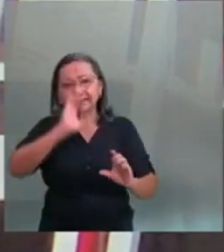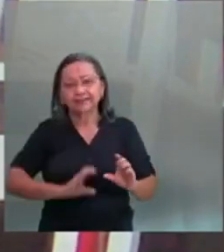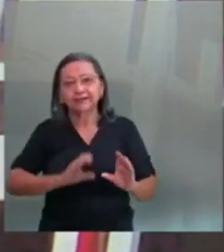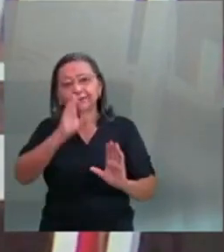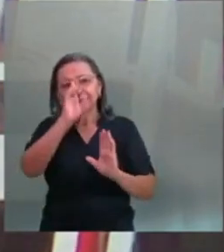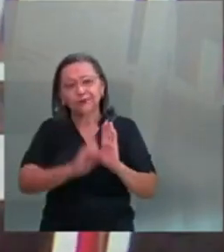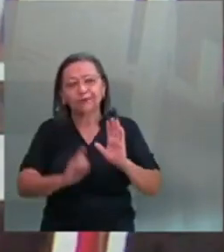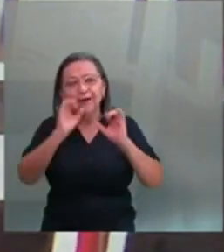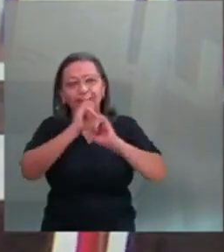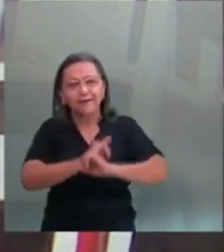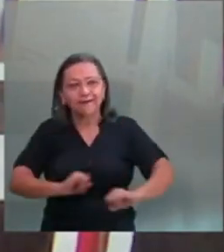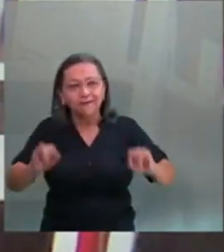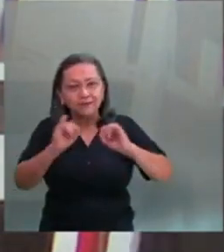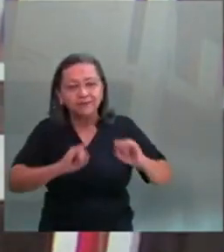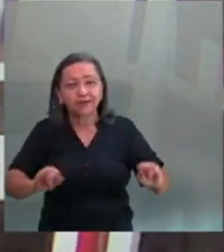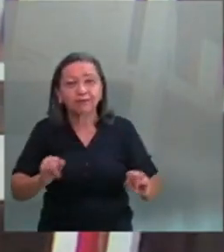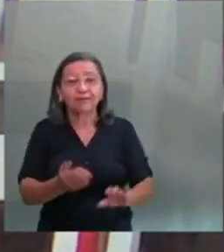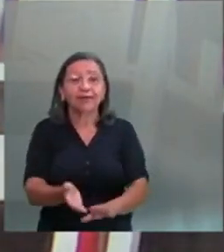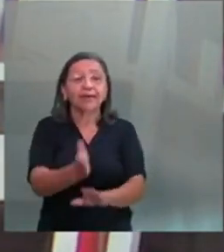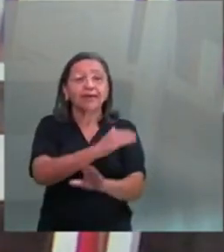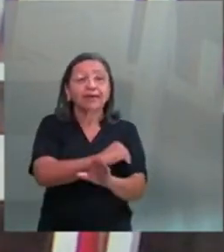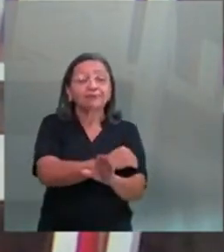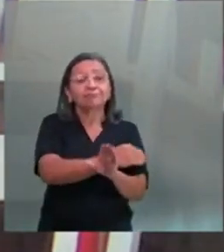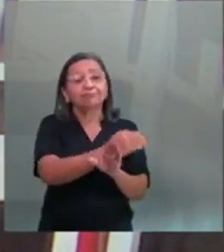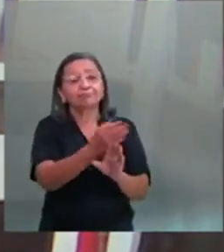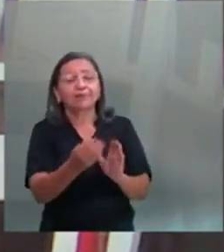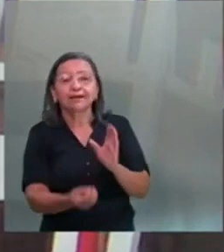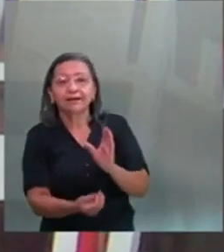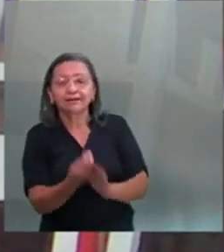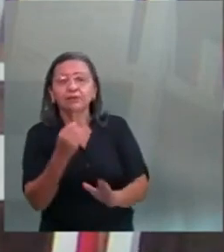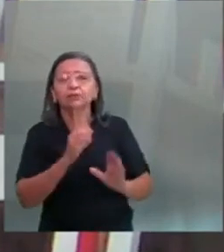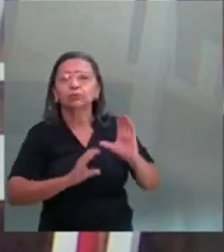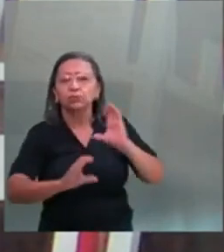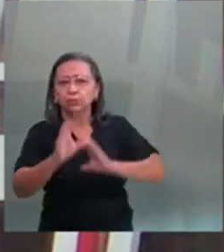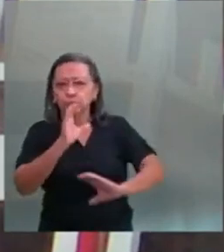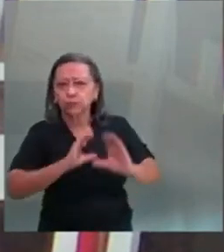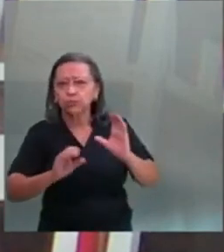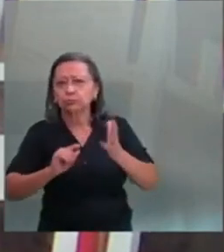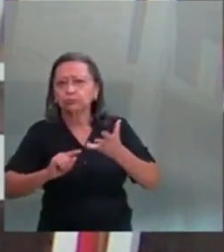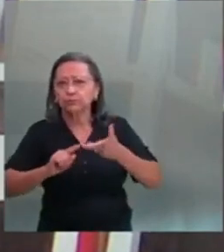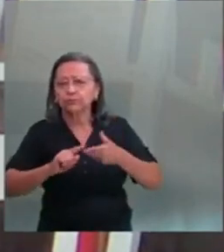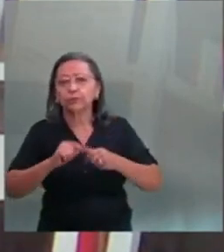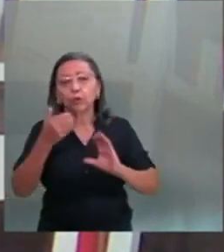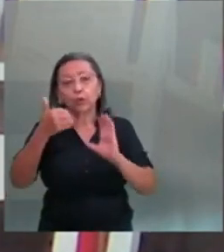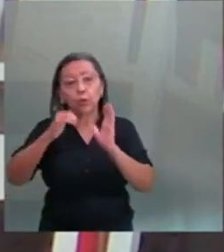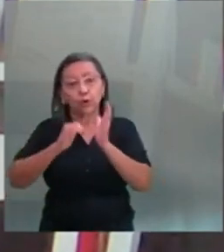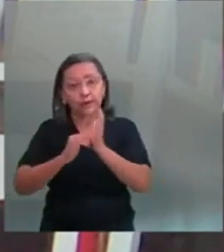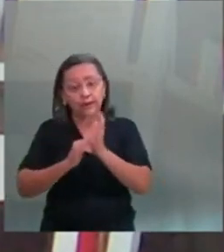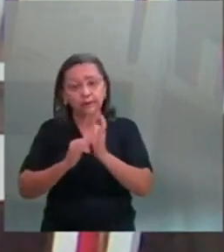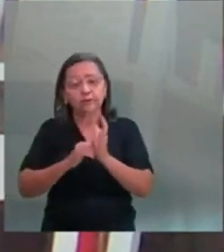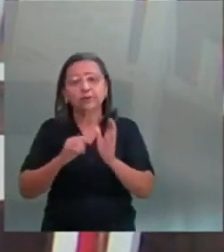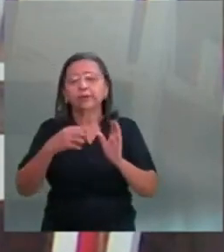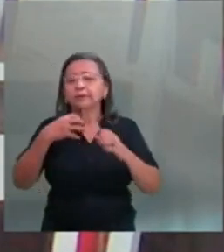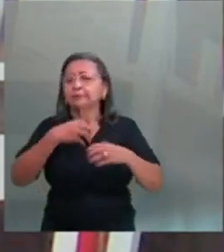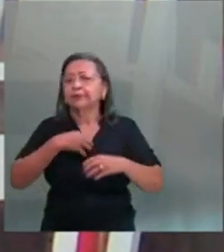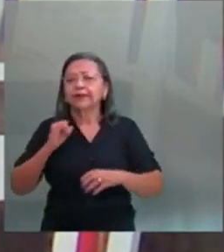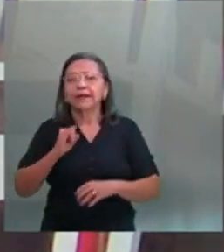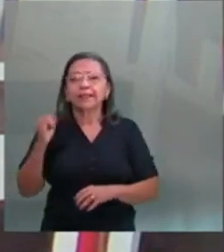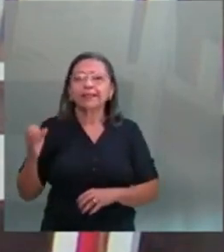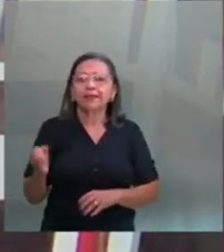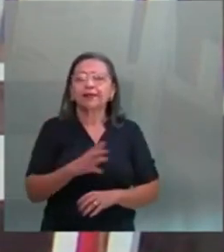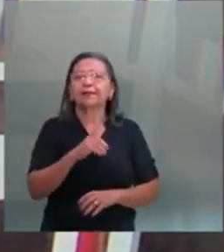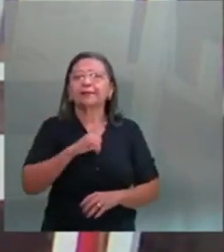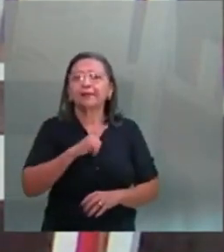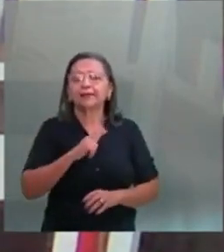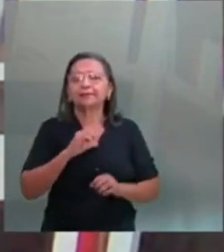à informação. Desde o momento de suas criações, os canais de comunicação do Congresso Nacional, de maneira inovadora, têm